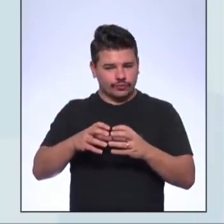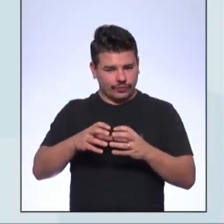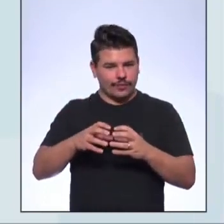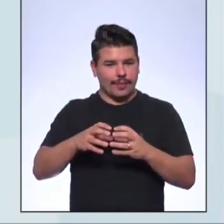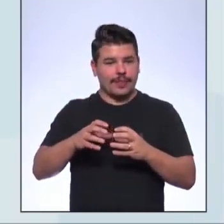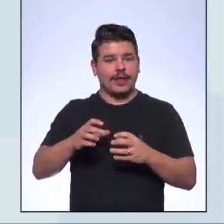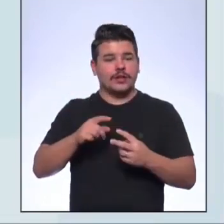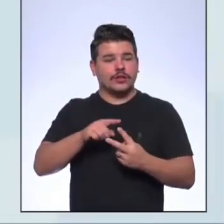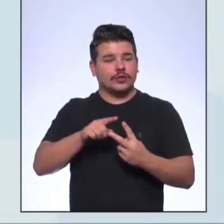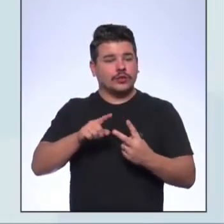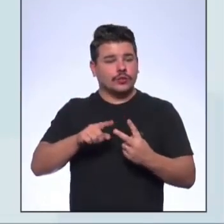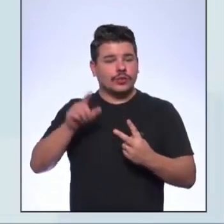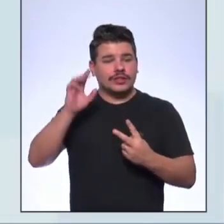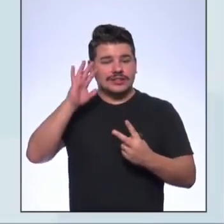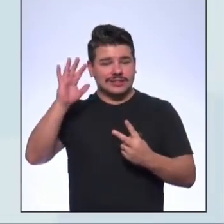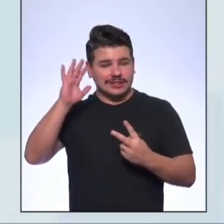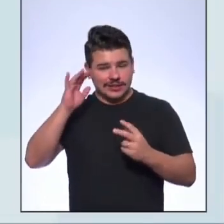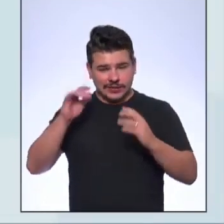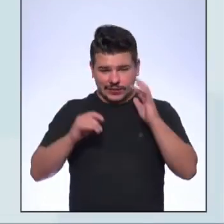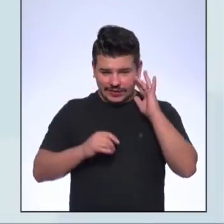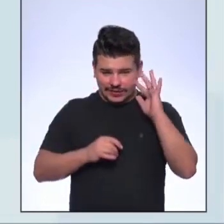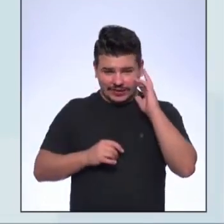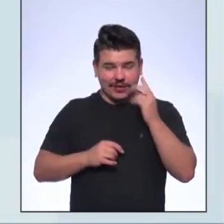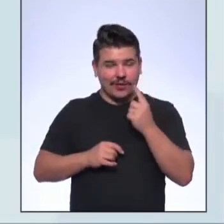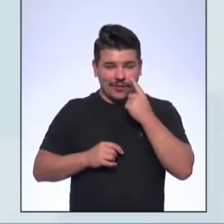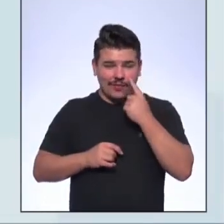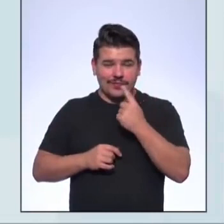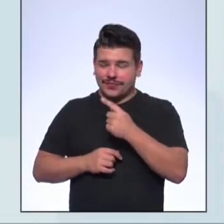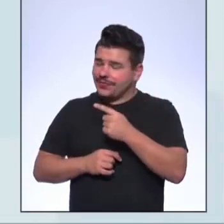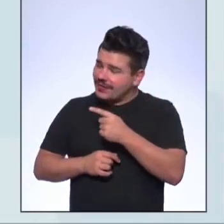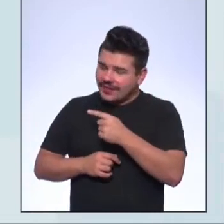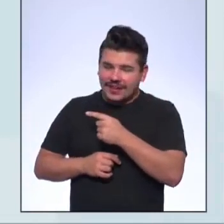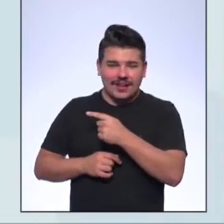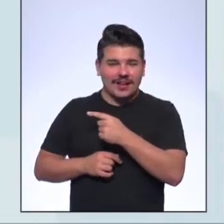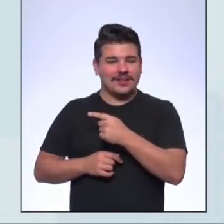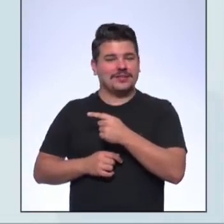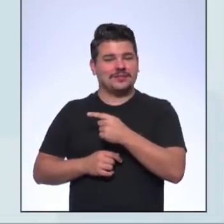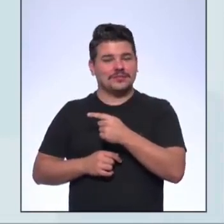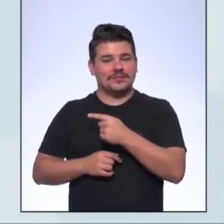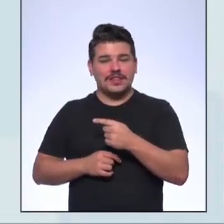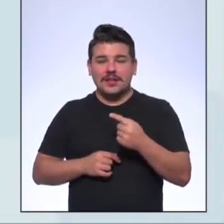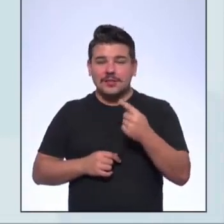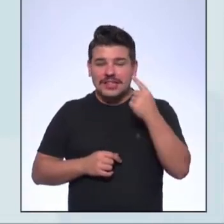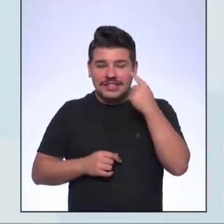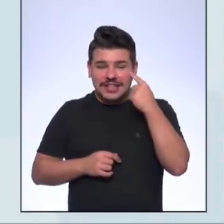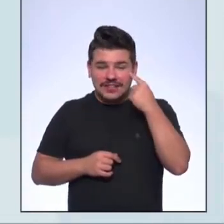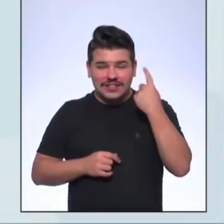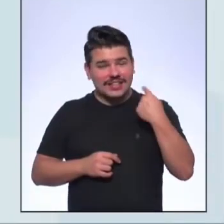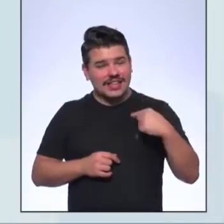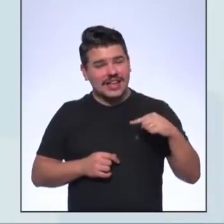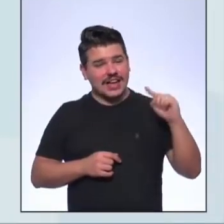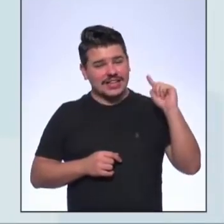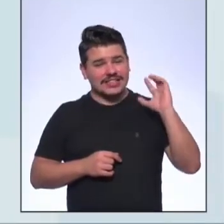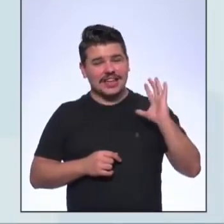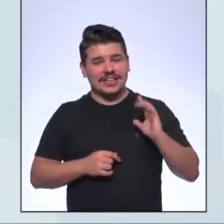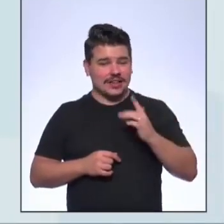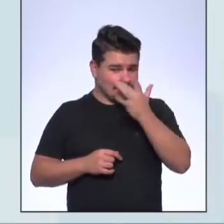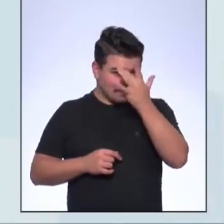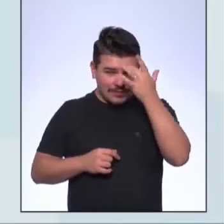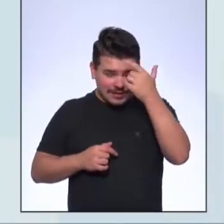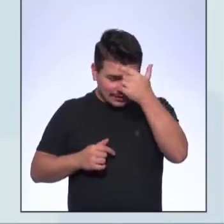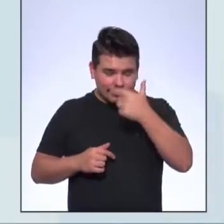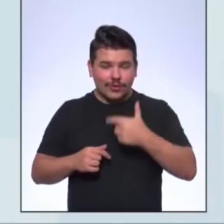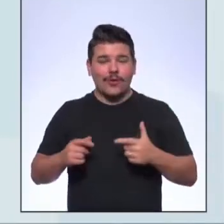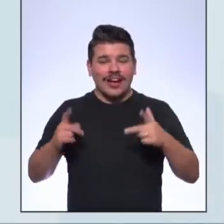eu acho bem engraçada particularmente. É a teoria da pré-formação. Eles acreditavam que existia uma miniatura da